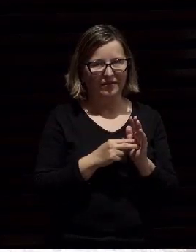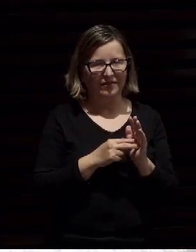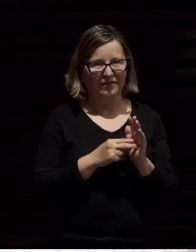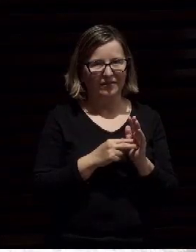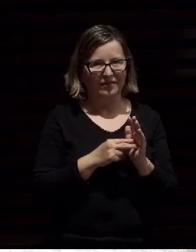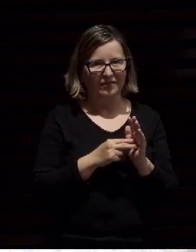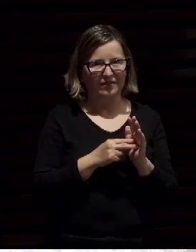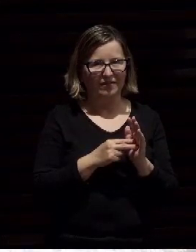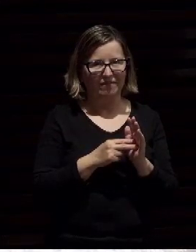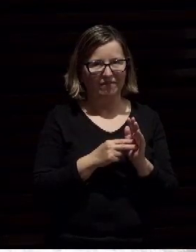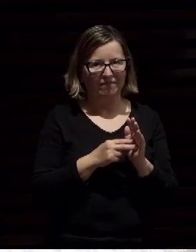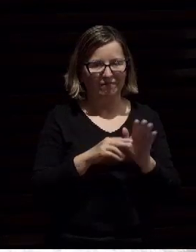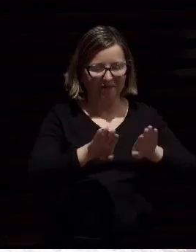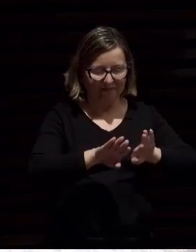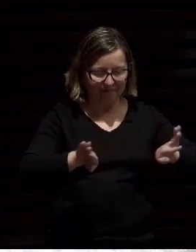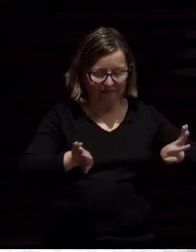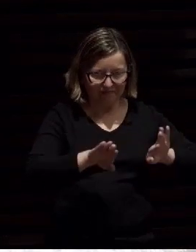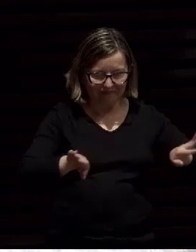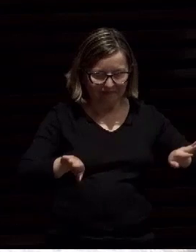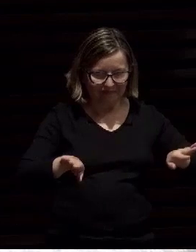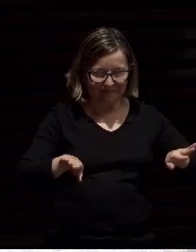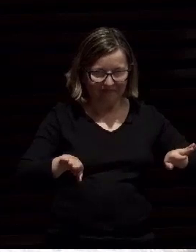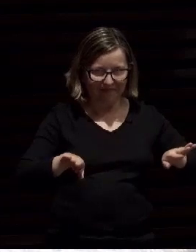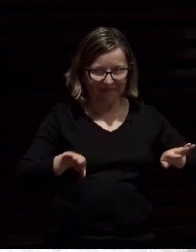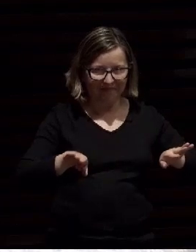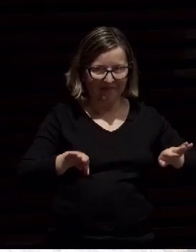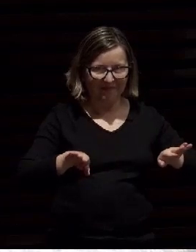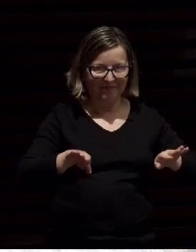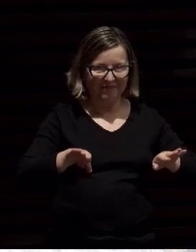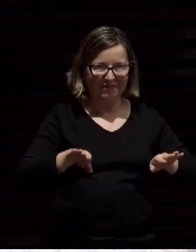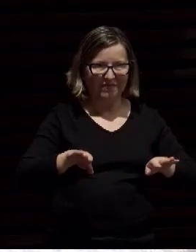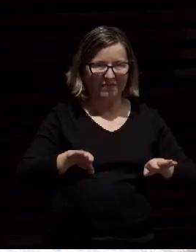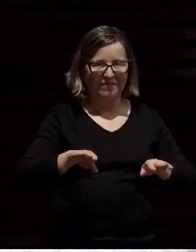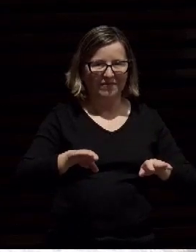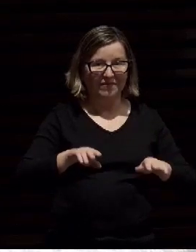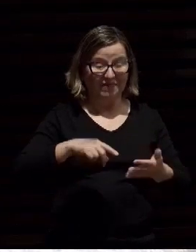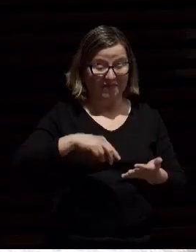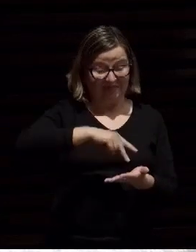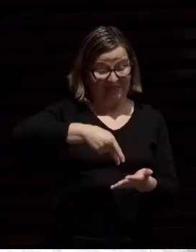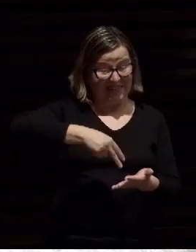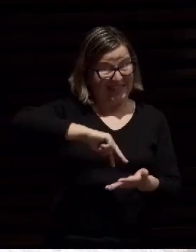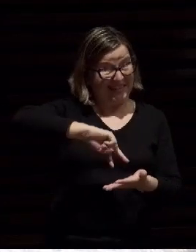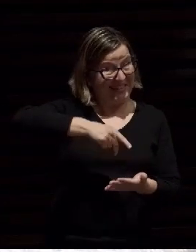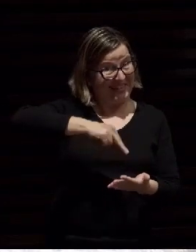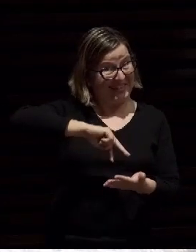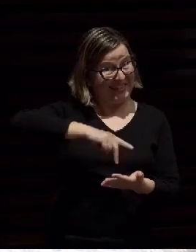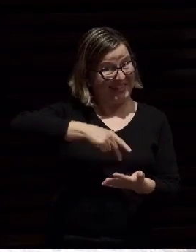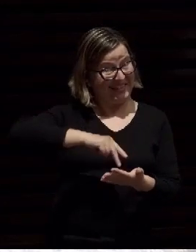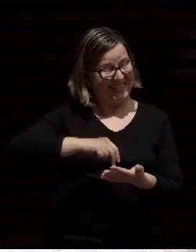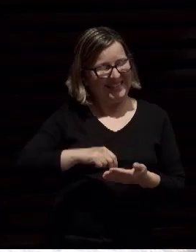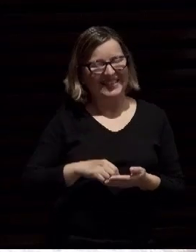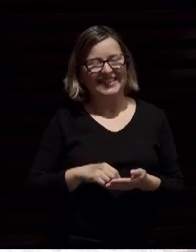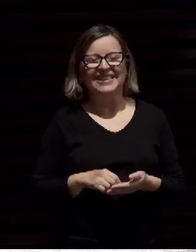abrir espaço, rodar, dançar.